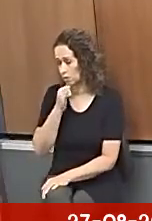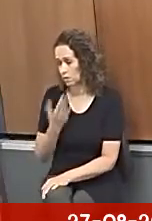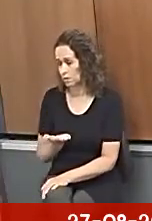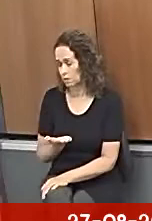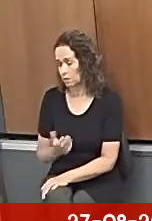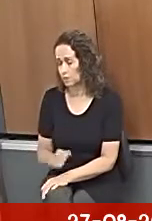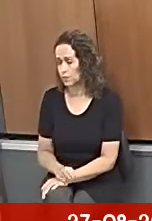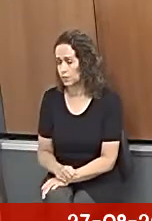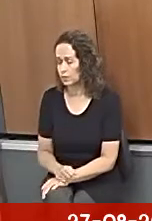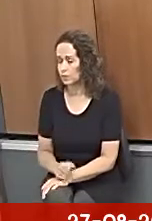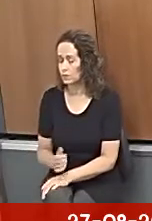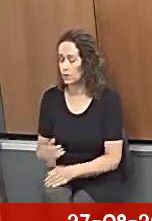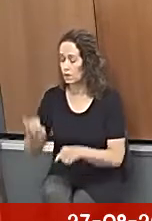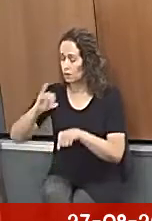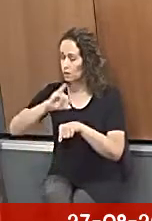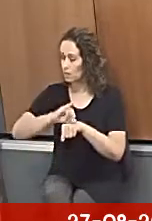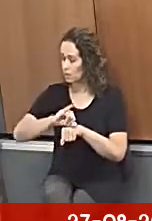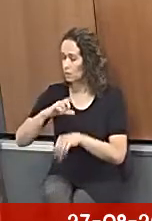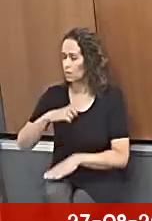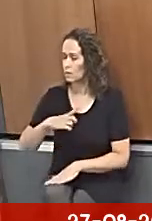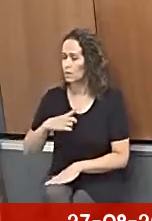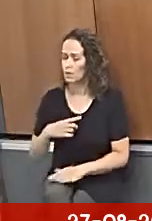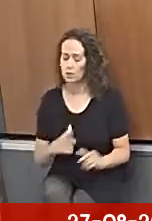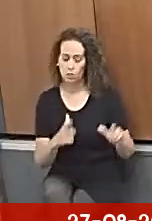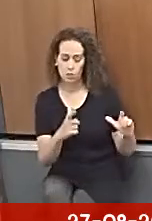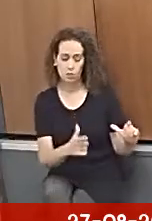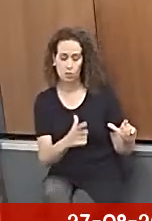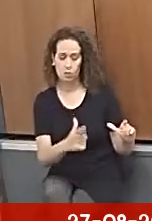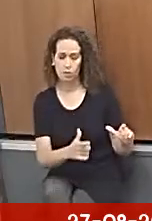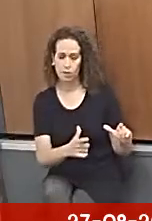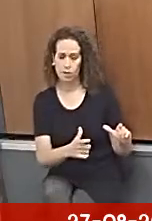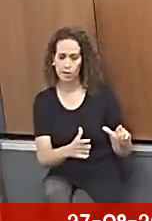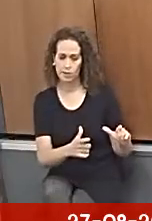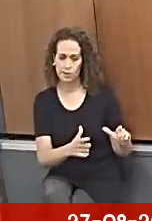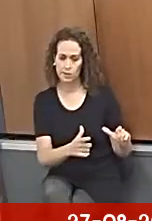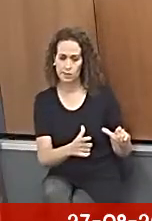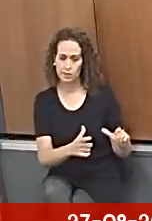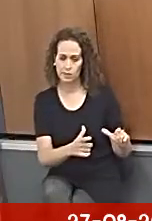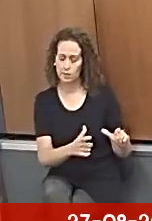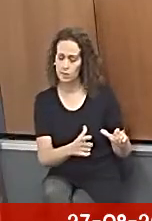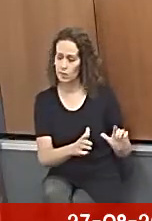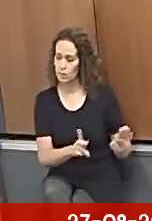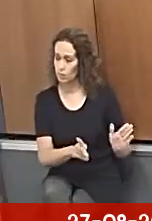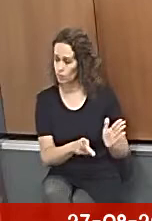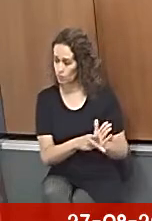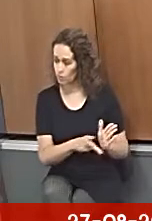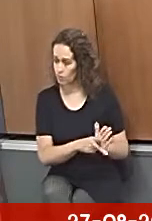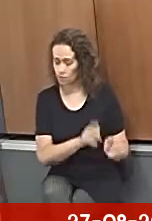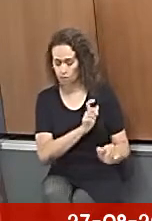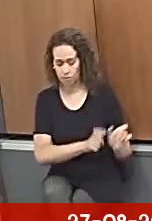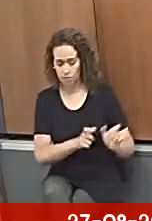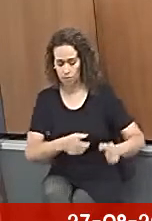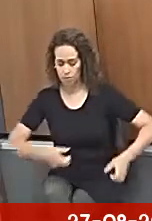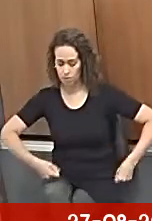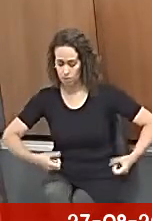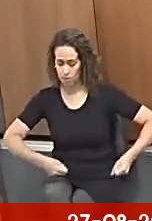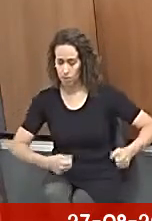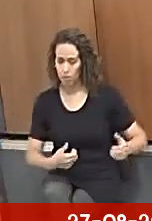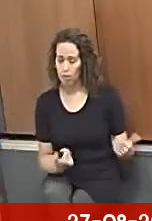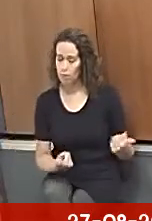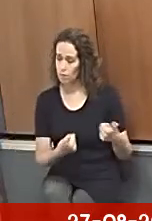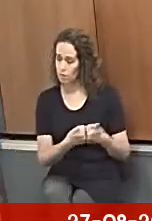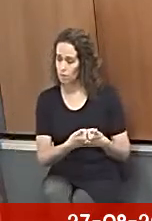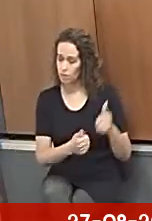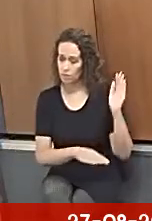no momento é criar uma área de reserva criar uma área para pessoas cadeirantes perto do elevador